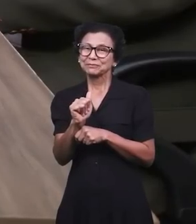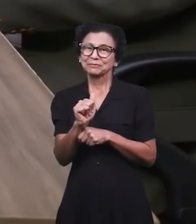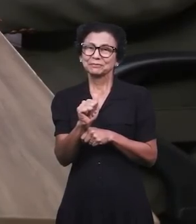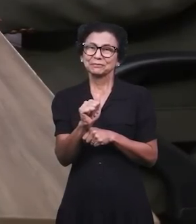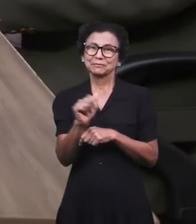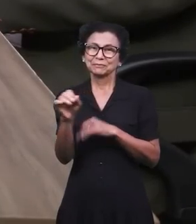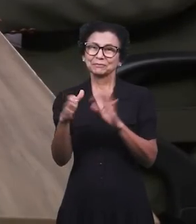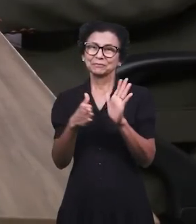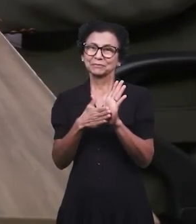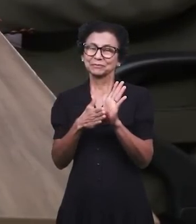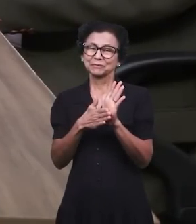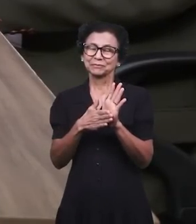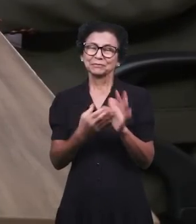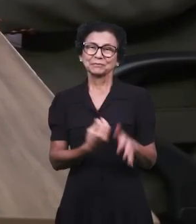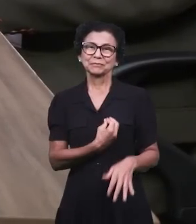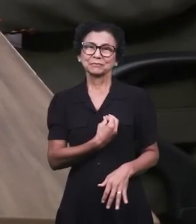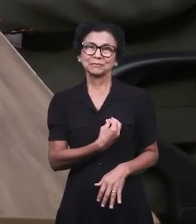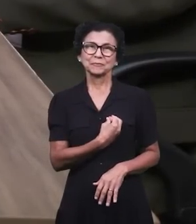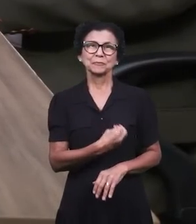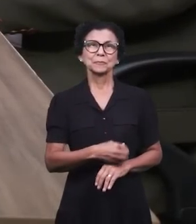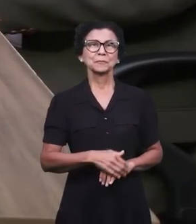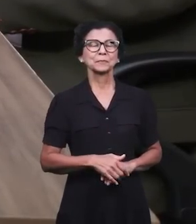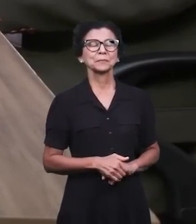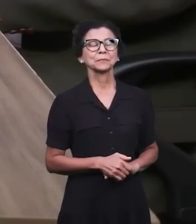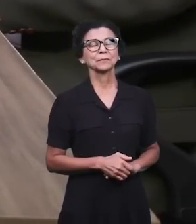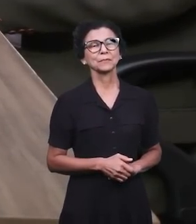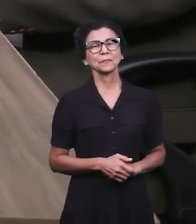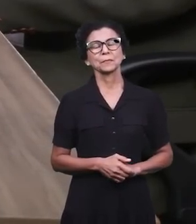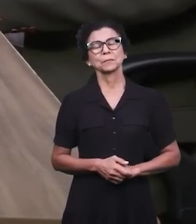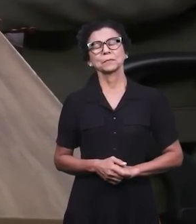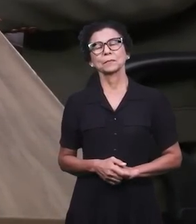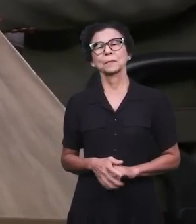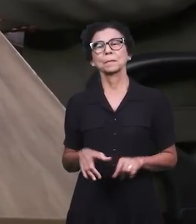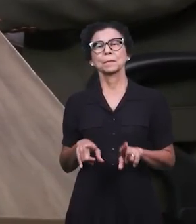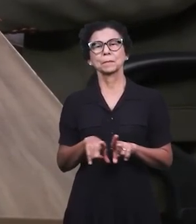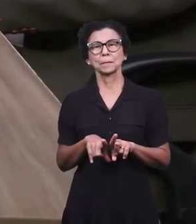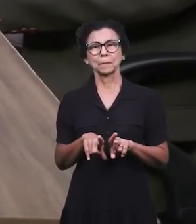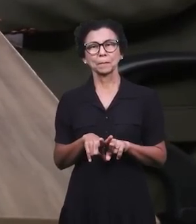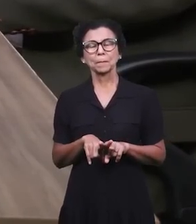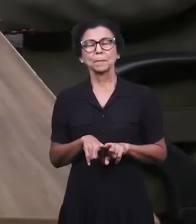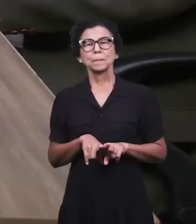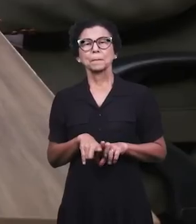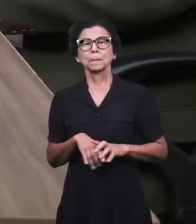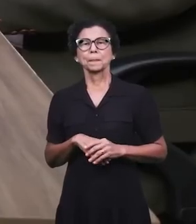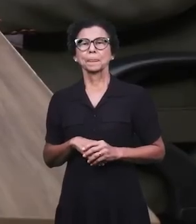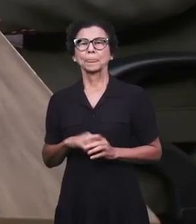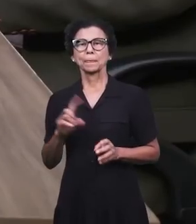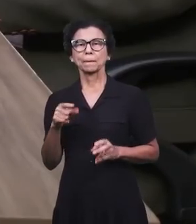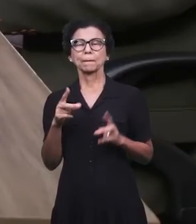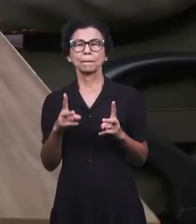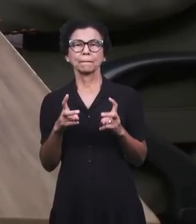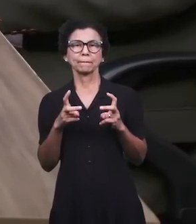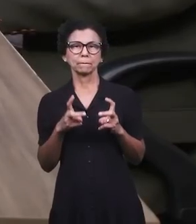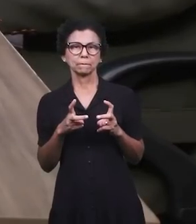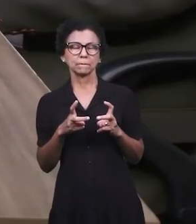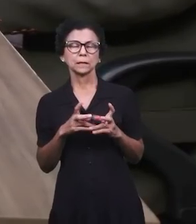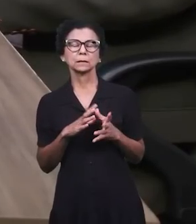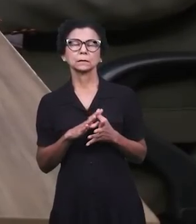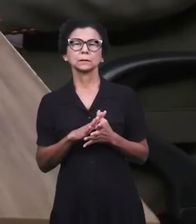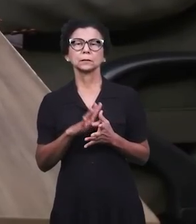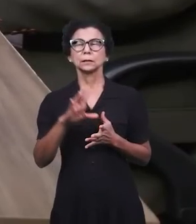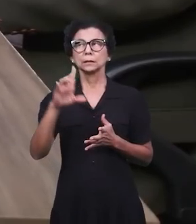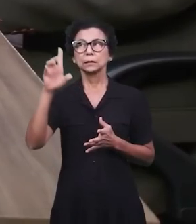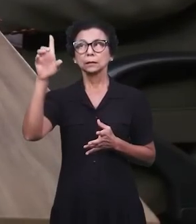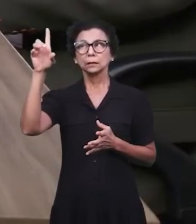aspecto que o professor Willer está falando, nós vemos que o homem, uma criação perfeita